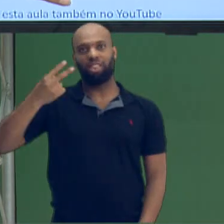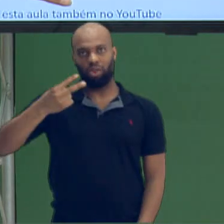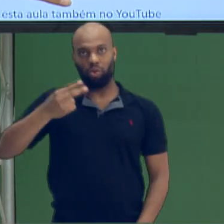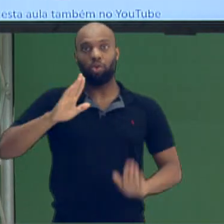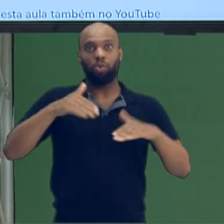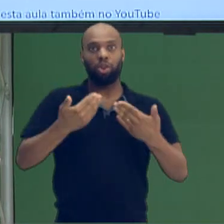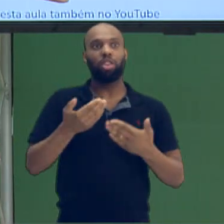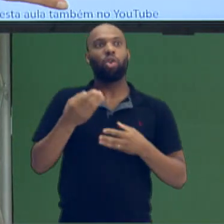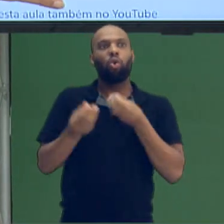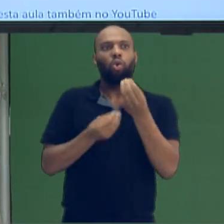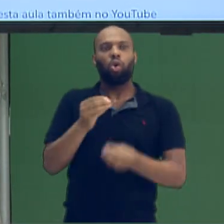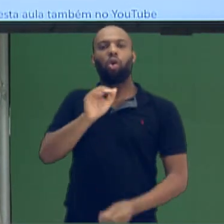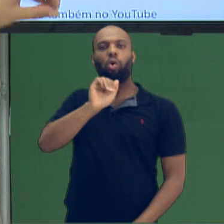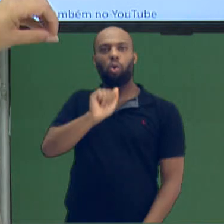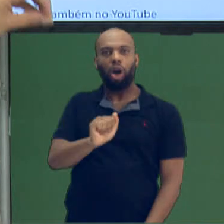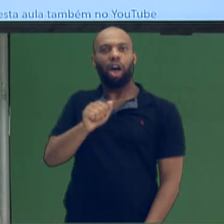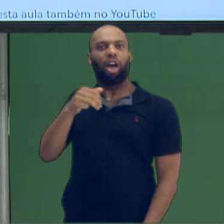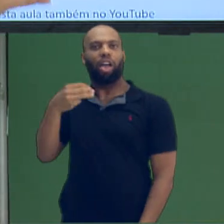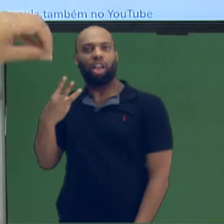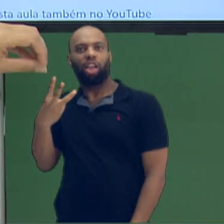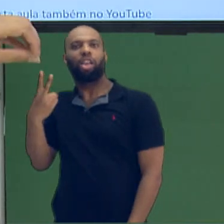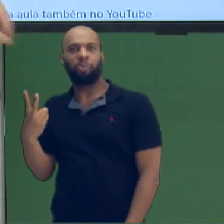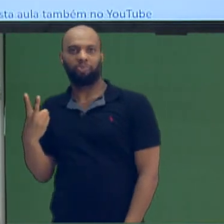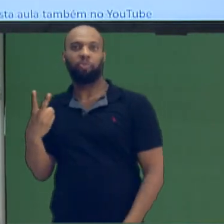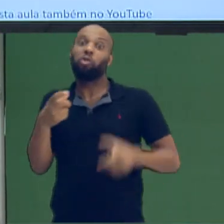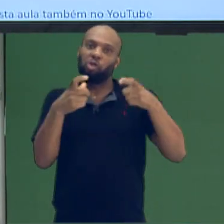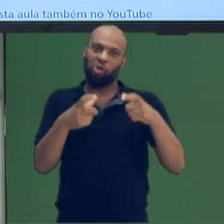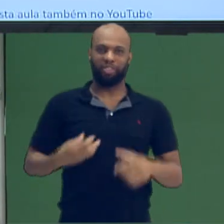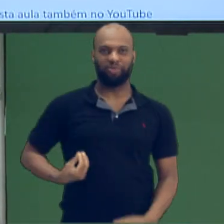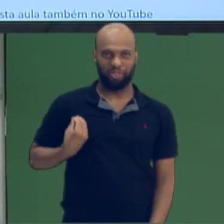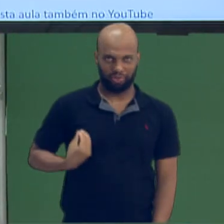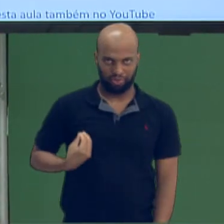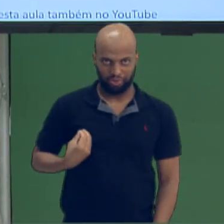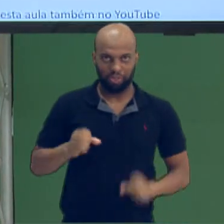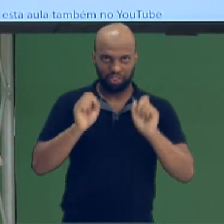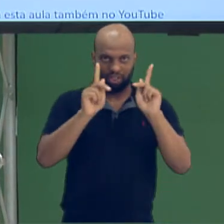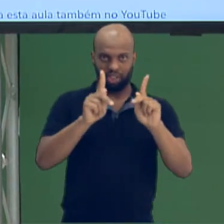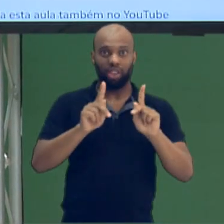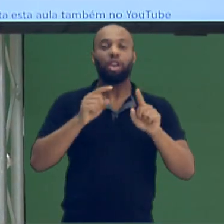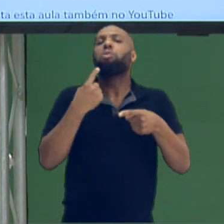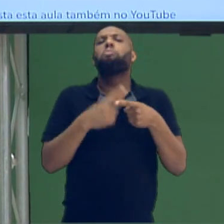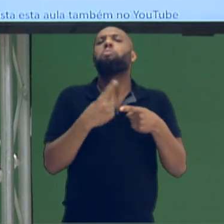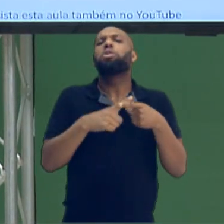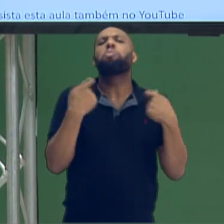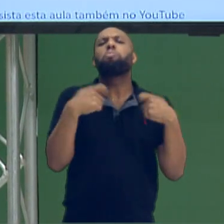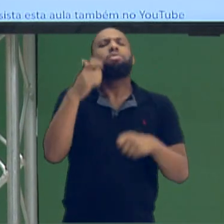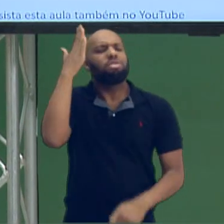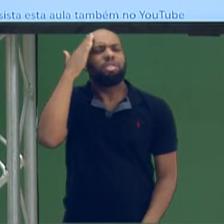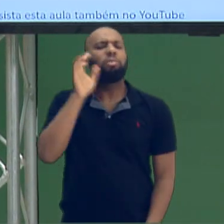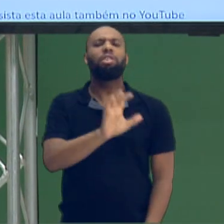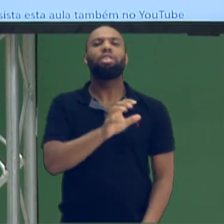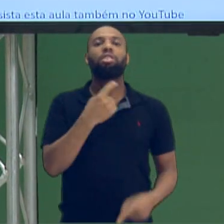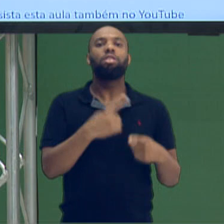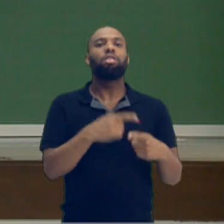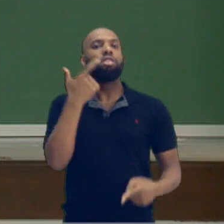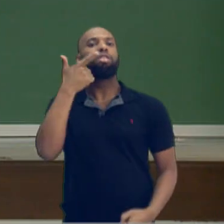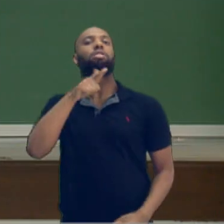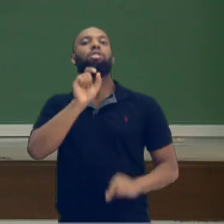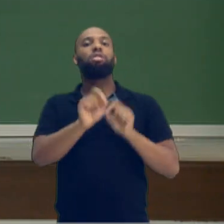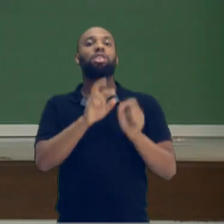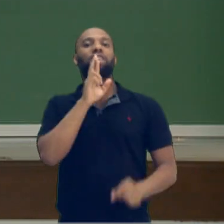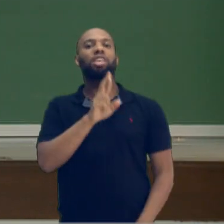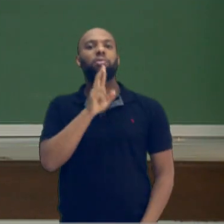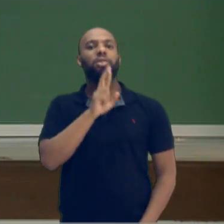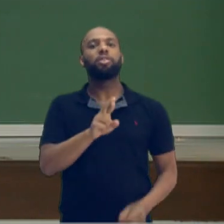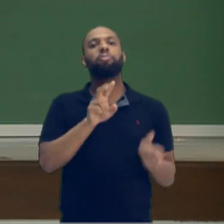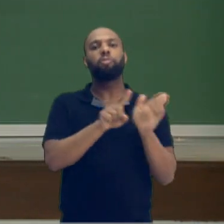ele como termo A3, 2. Perfeito? Para que a gente precisa saber isso? Para a gente poder começar a resolver